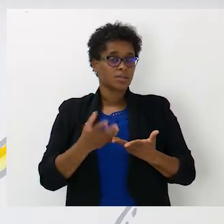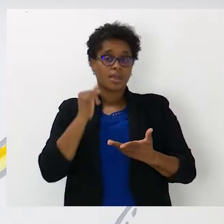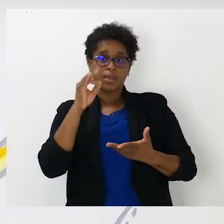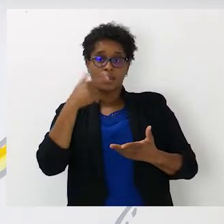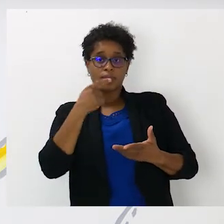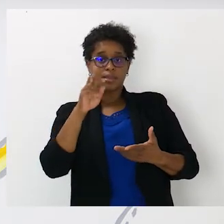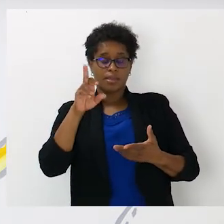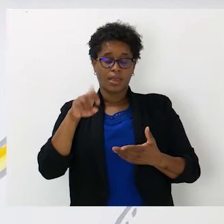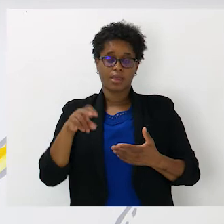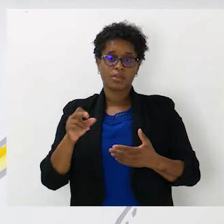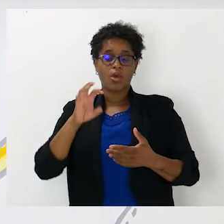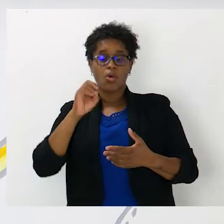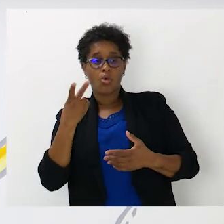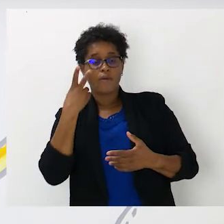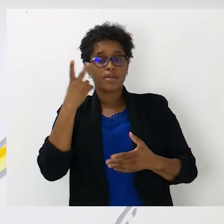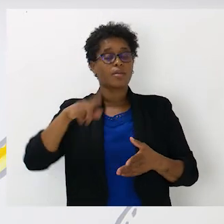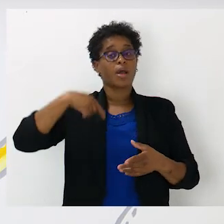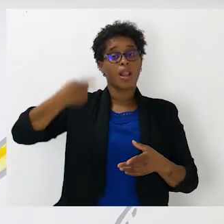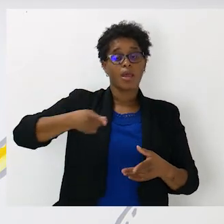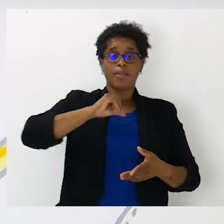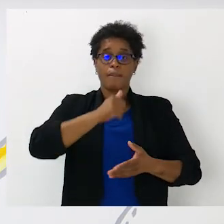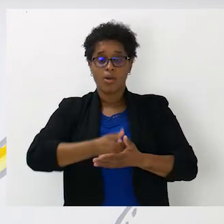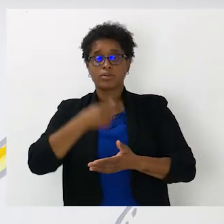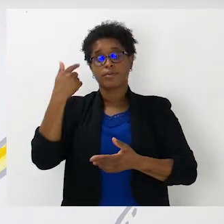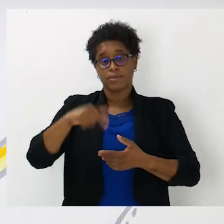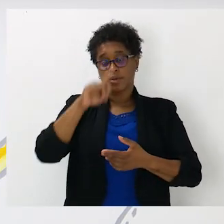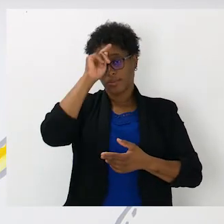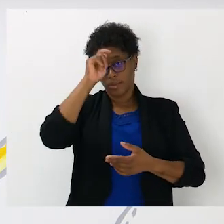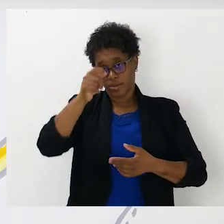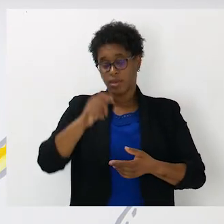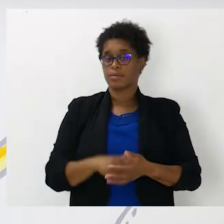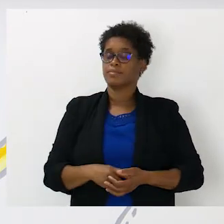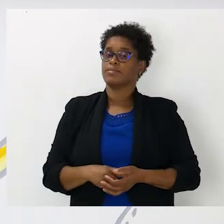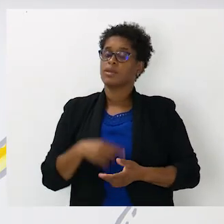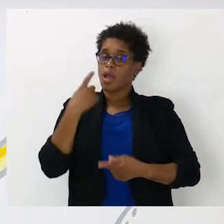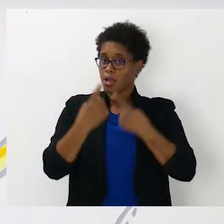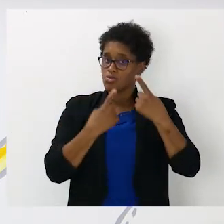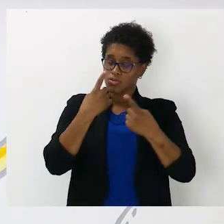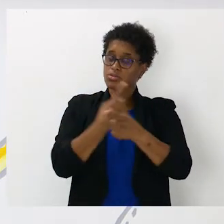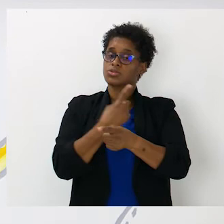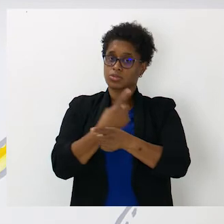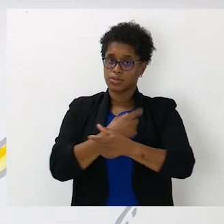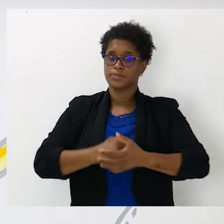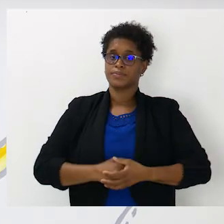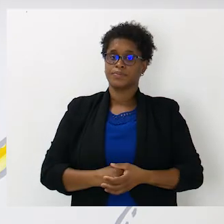ou a vida para além da morte, tinham que cumprir com alguns